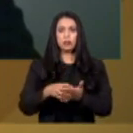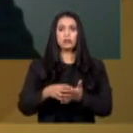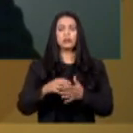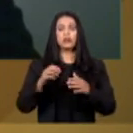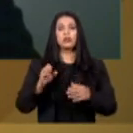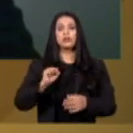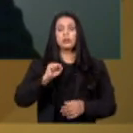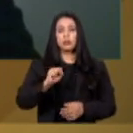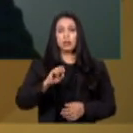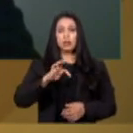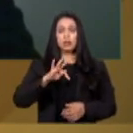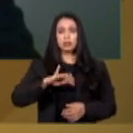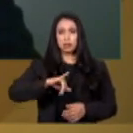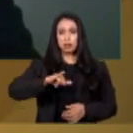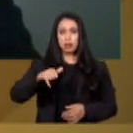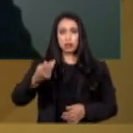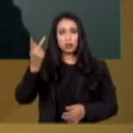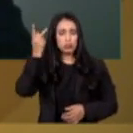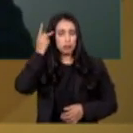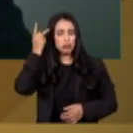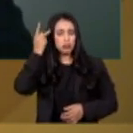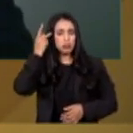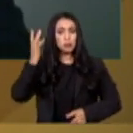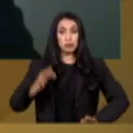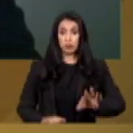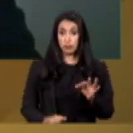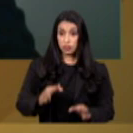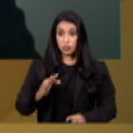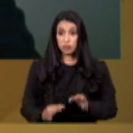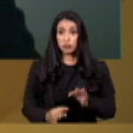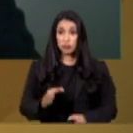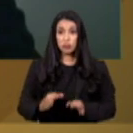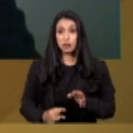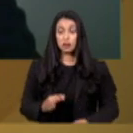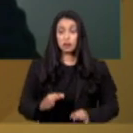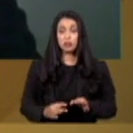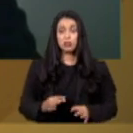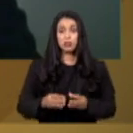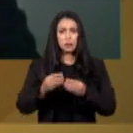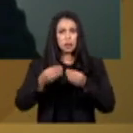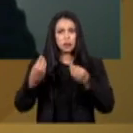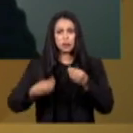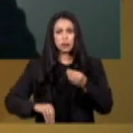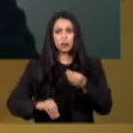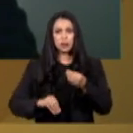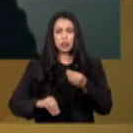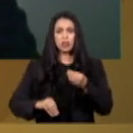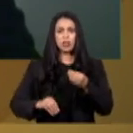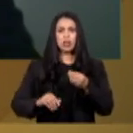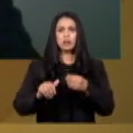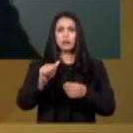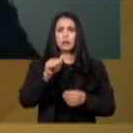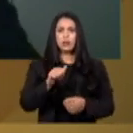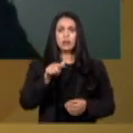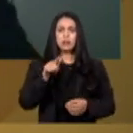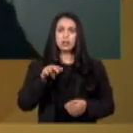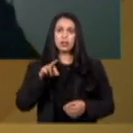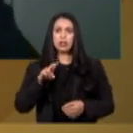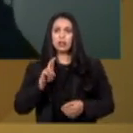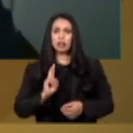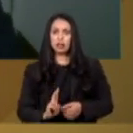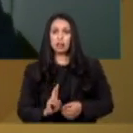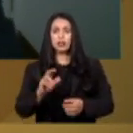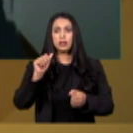tribunal de justiça do estado de são paulo e julgando-se prejudicados os agravos regimentais